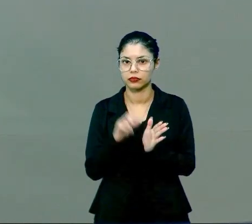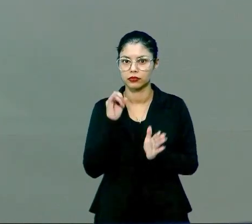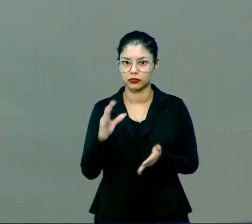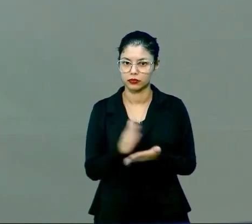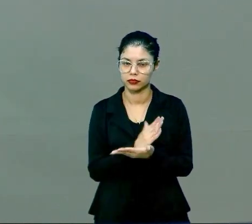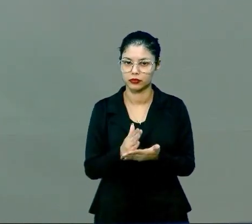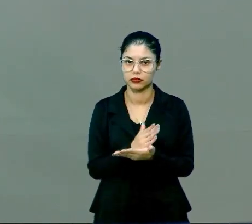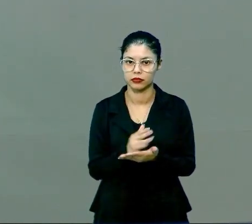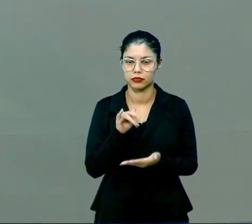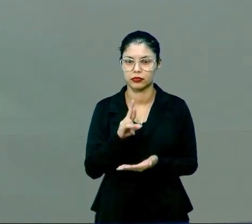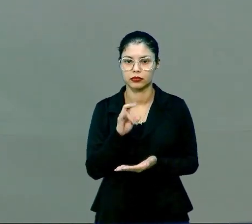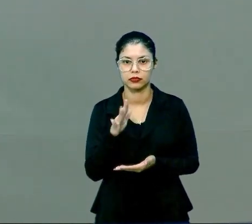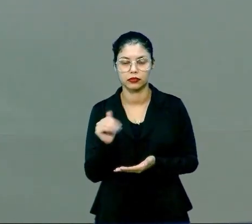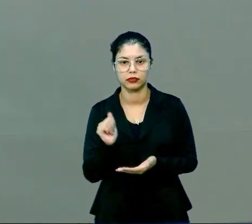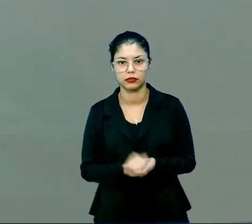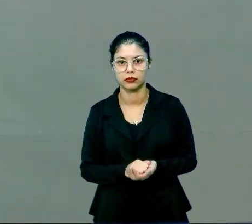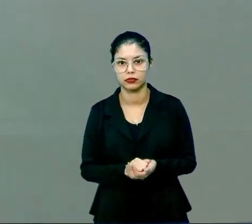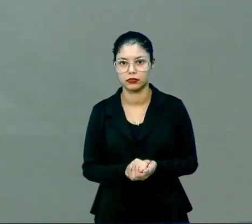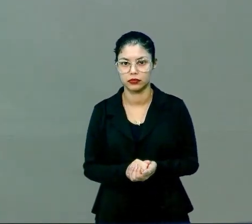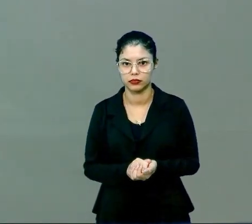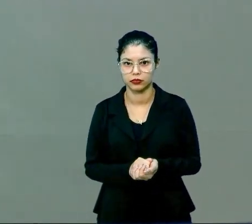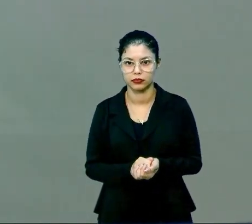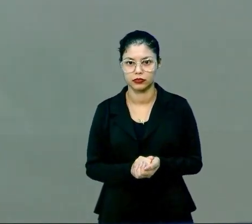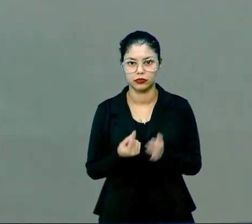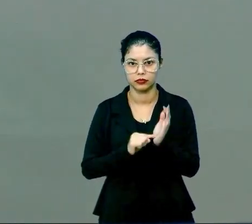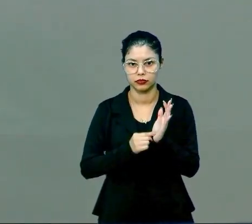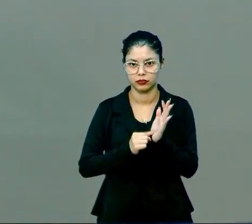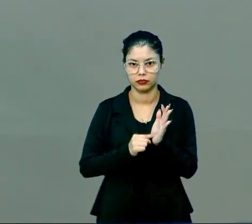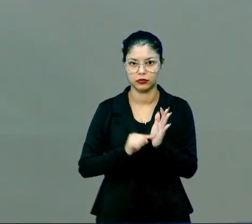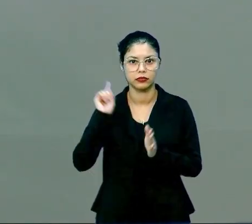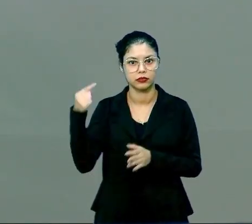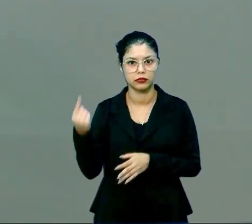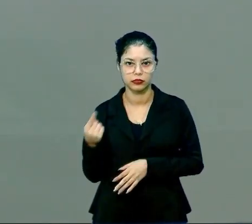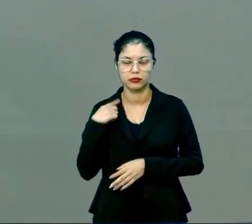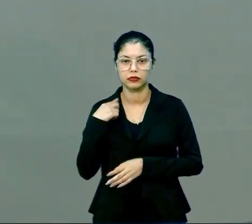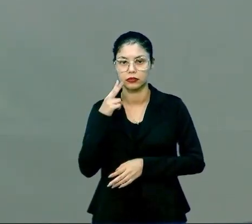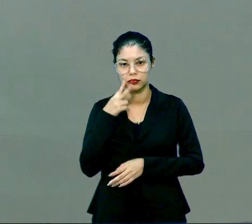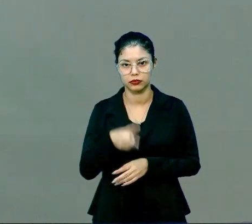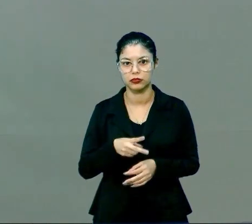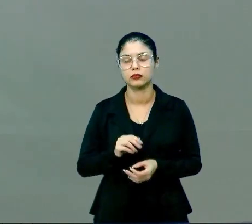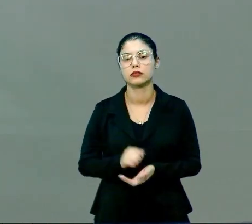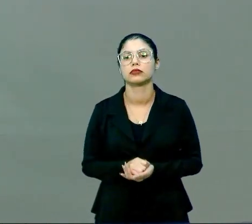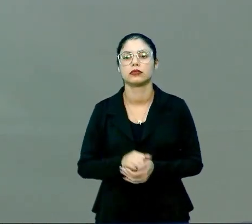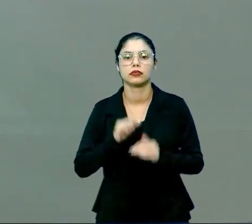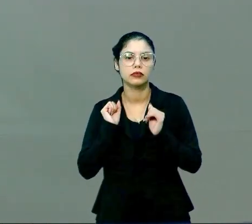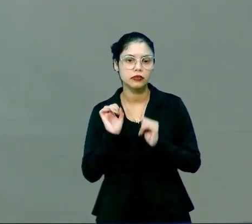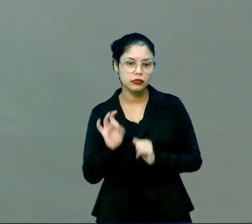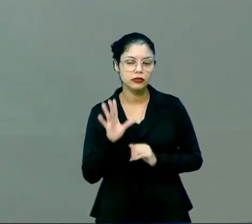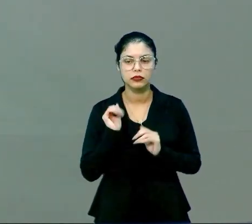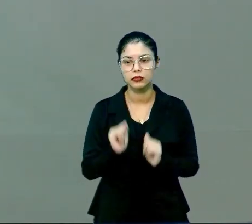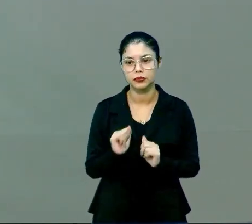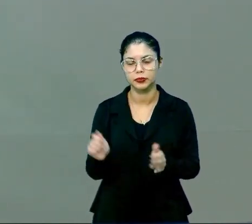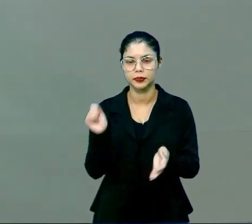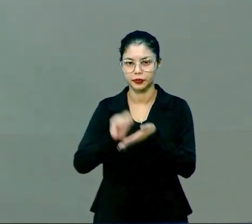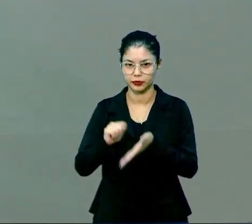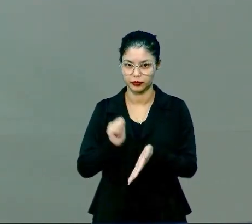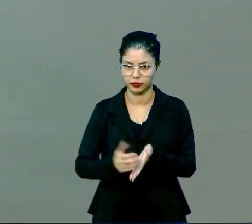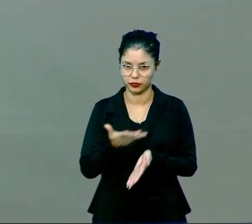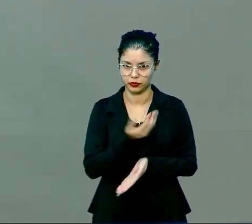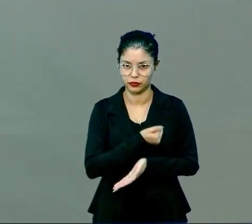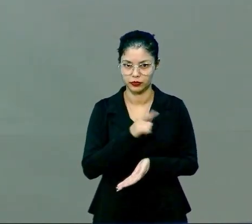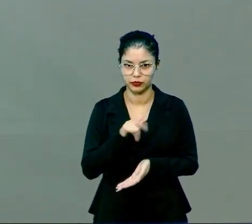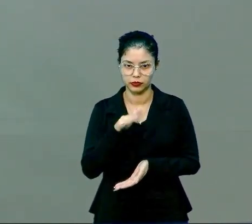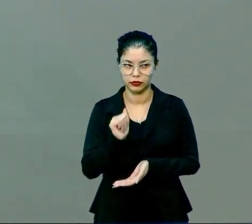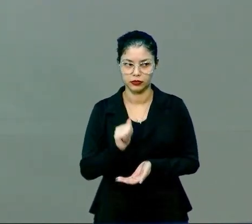eu fizer alguma marcação, vai se caracterizar como um pontinho para que a pessoa me identifique. Então, eu só posso escrever dentro daquele número